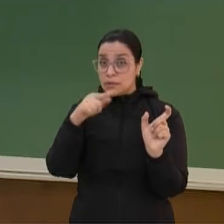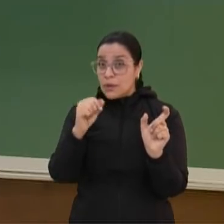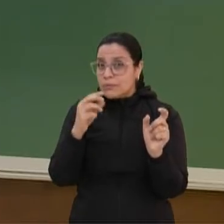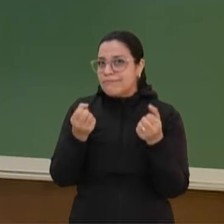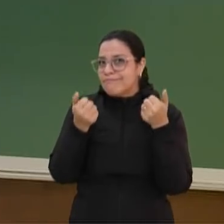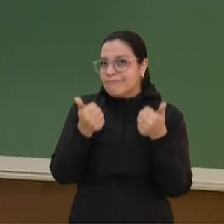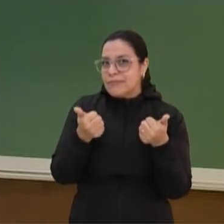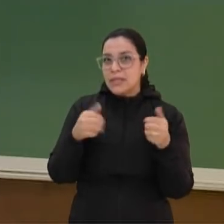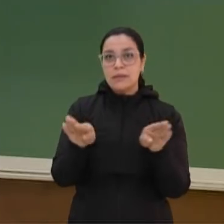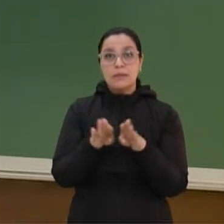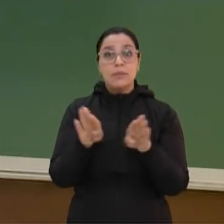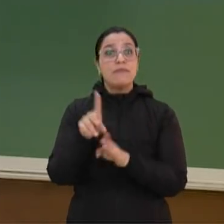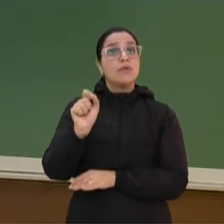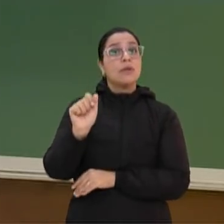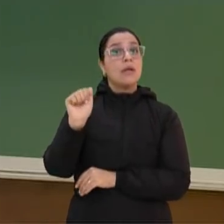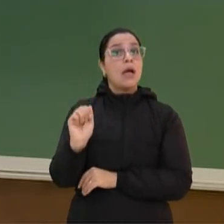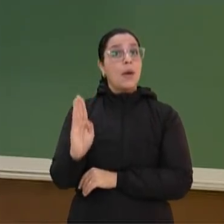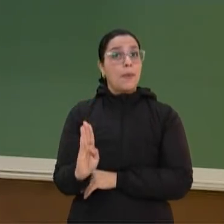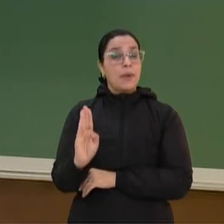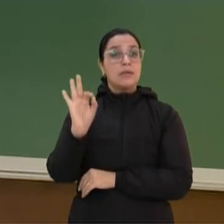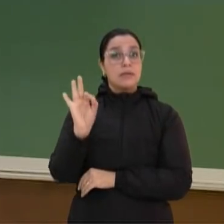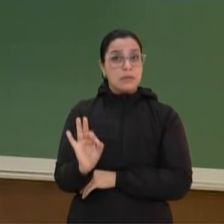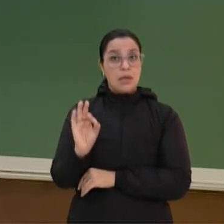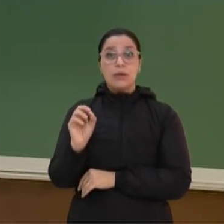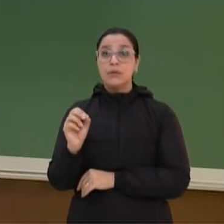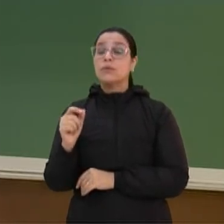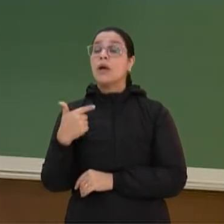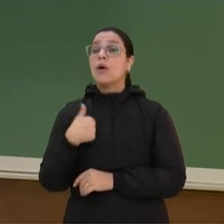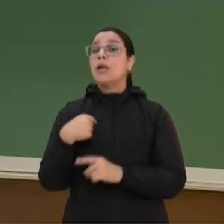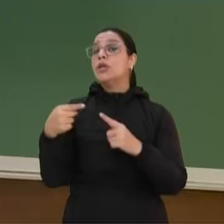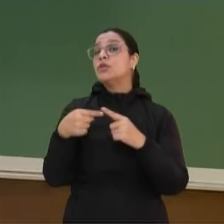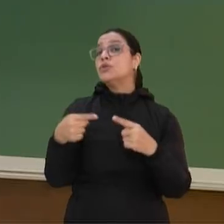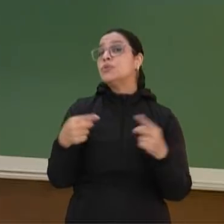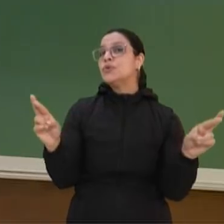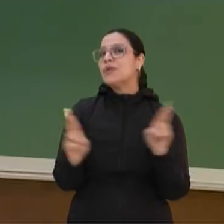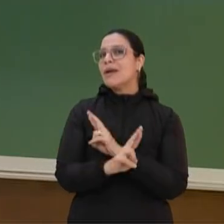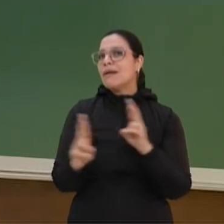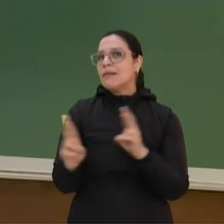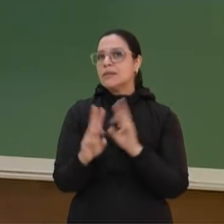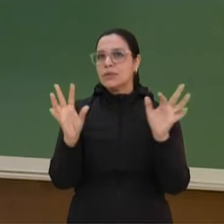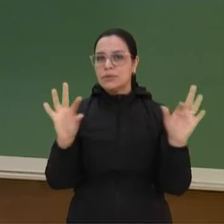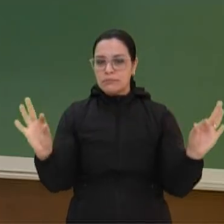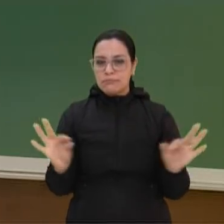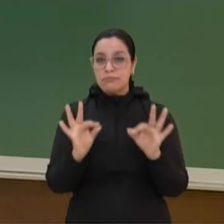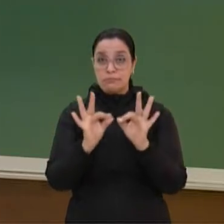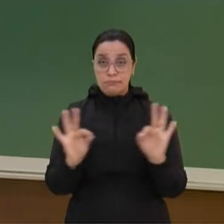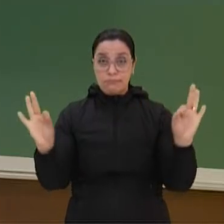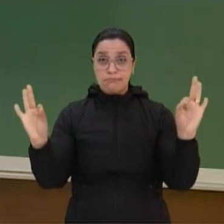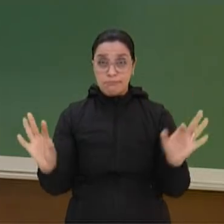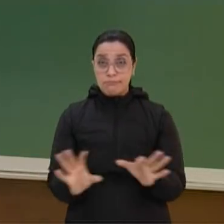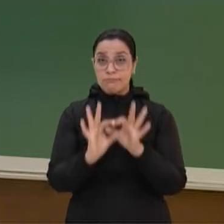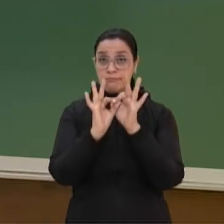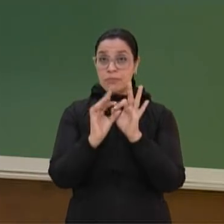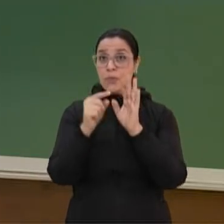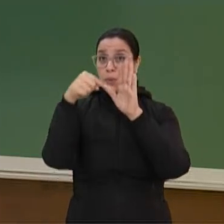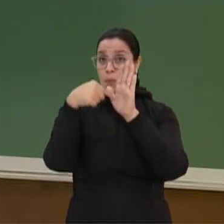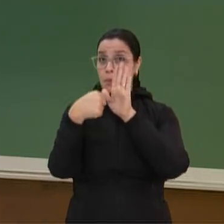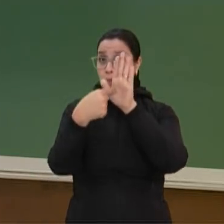finalidade. Letra B, uma relação condicional. Então, o que vocês farão agora? Vocês